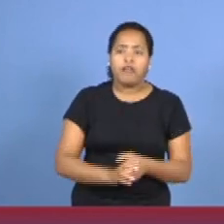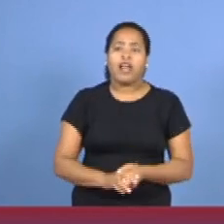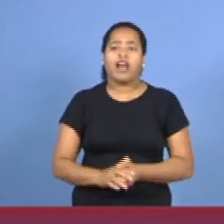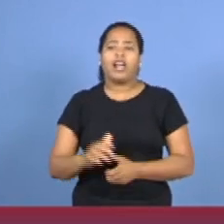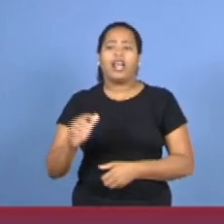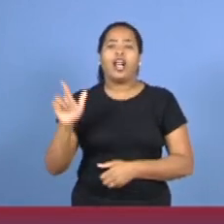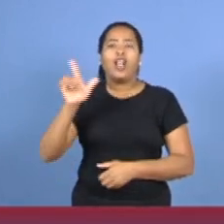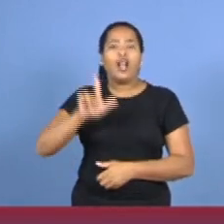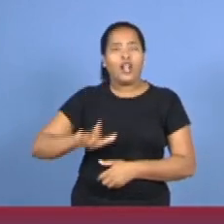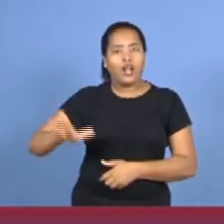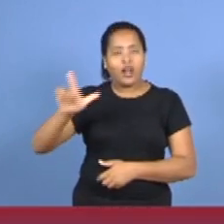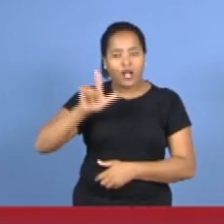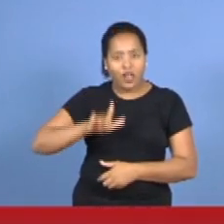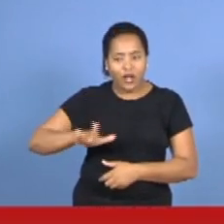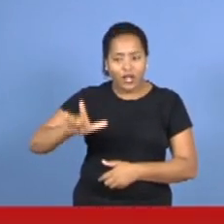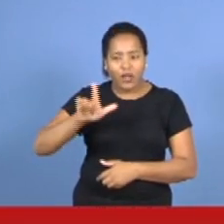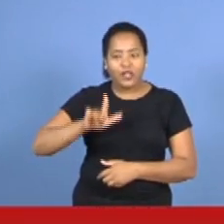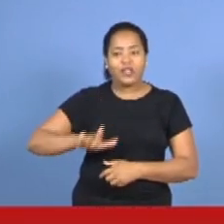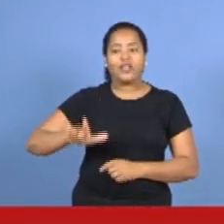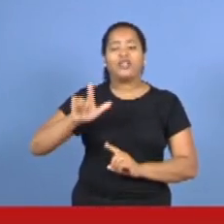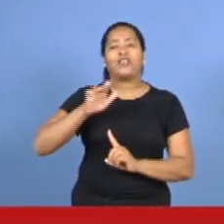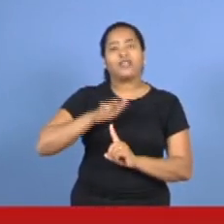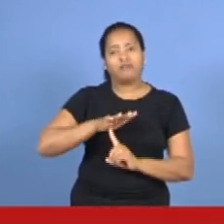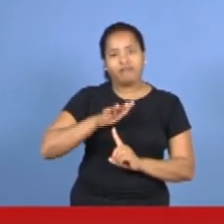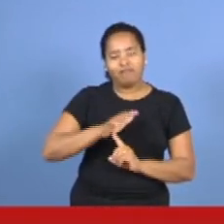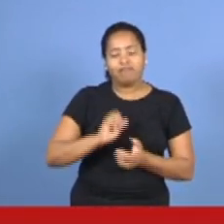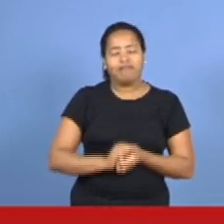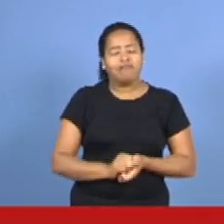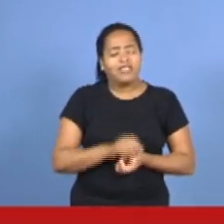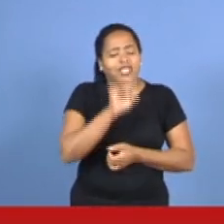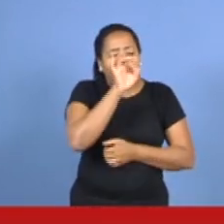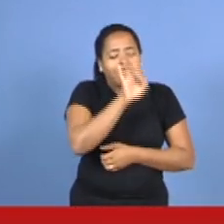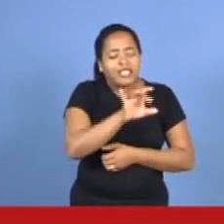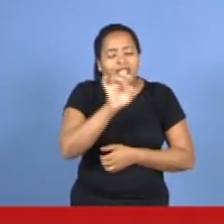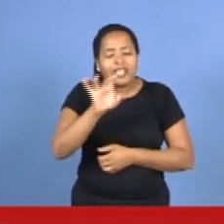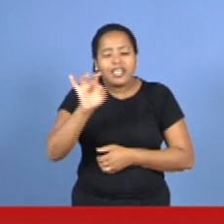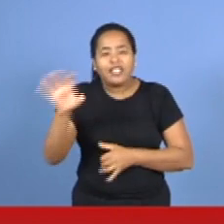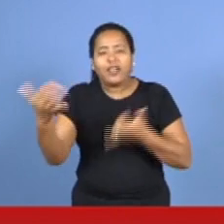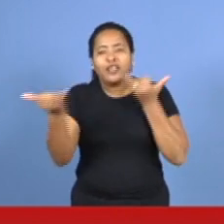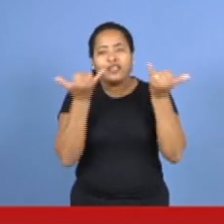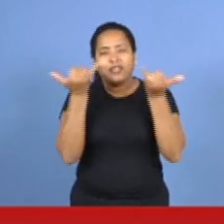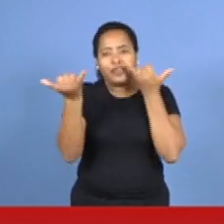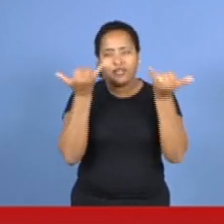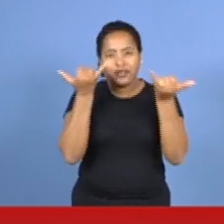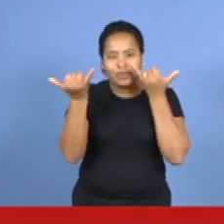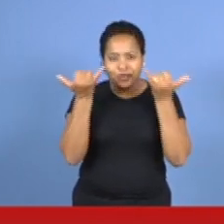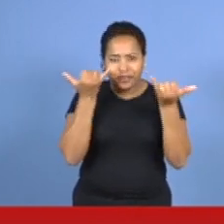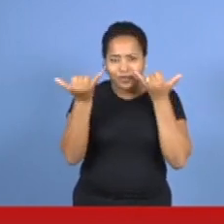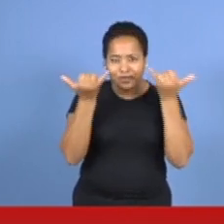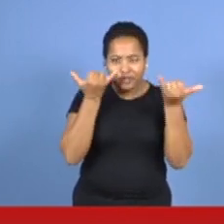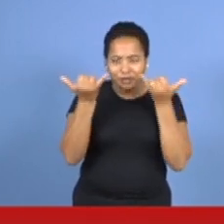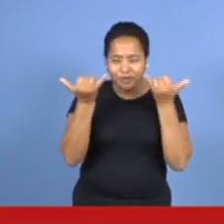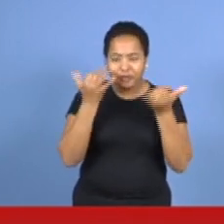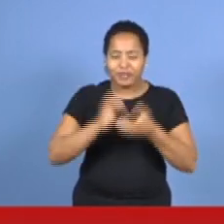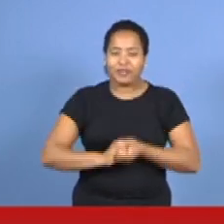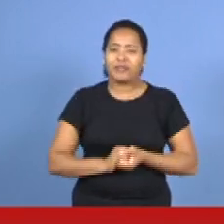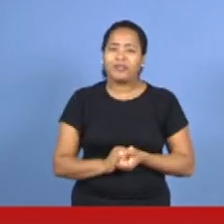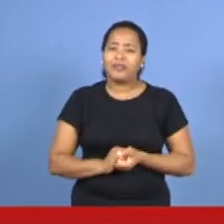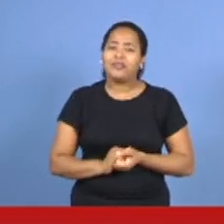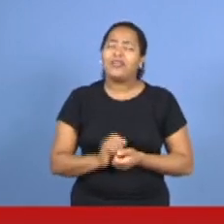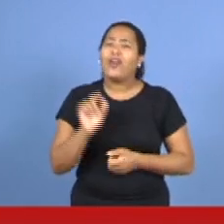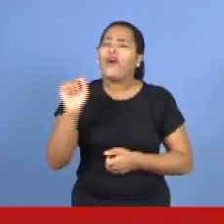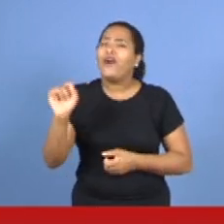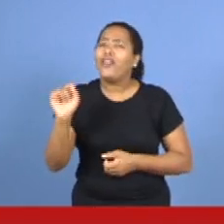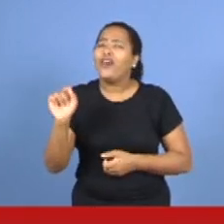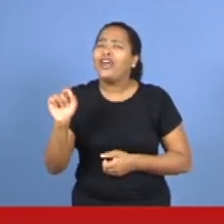estado do Pará. Nós fizemos questão de citar cada uma dessas informações para os... Londrina, onde?